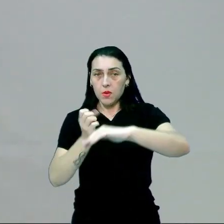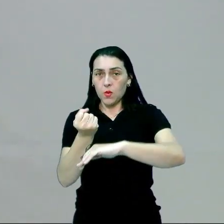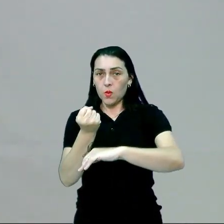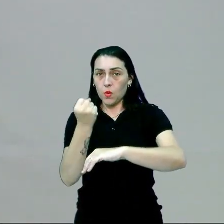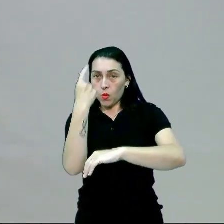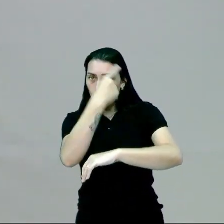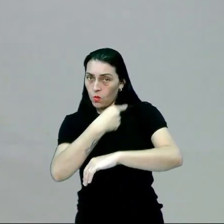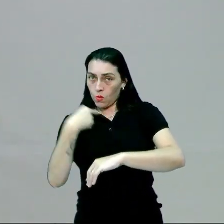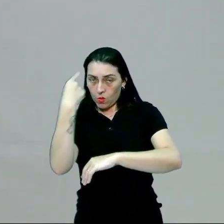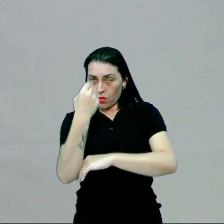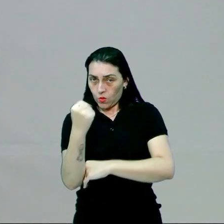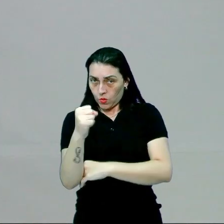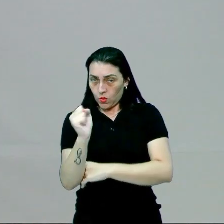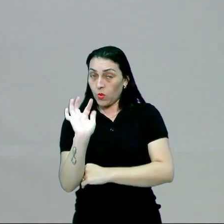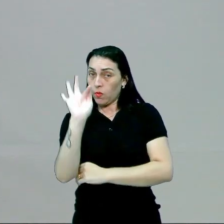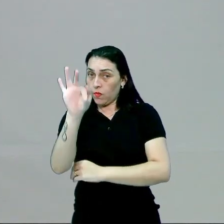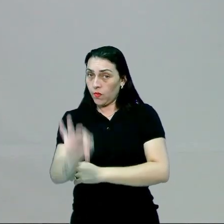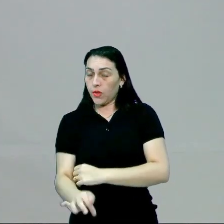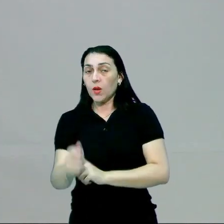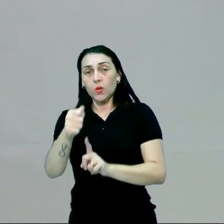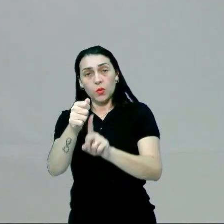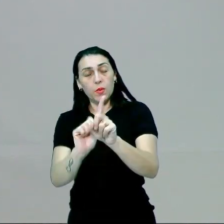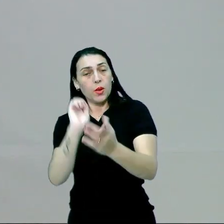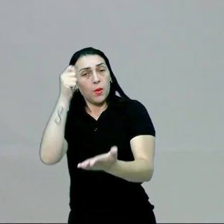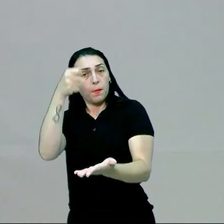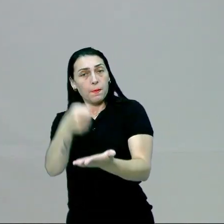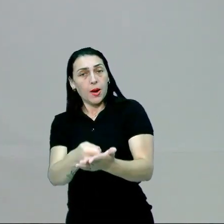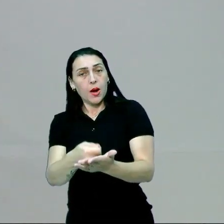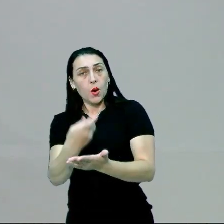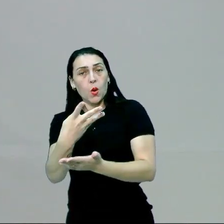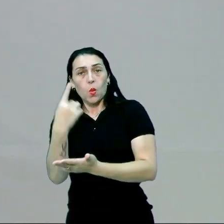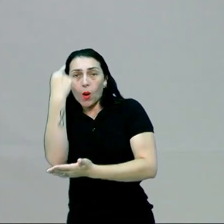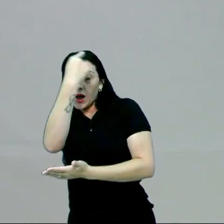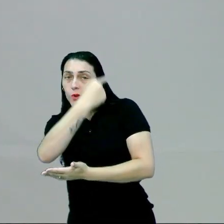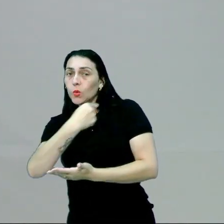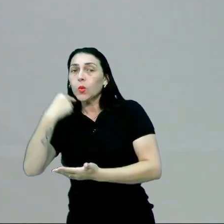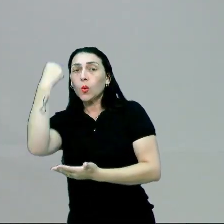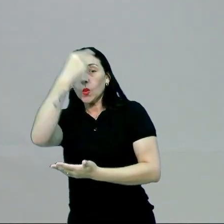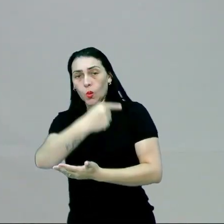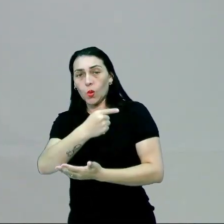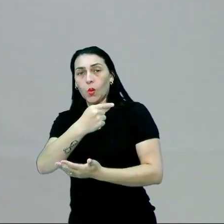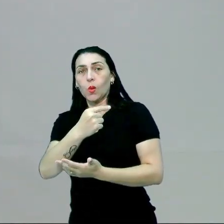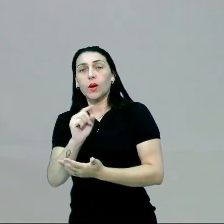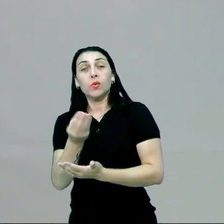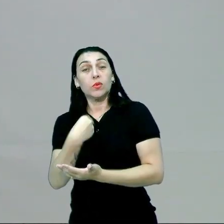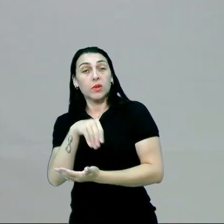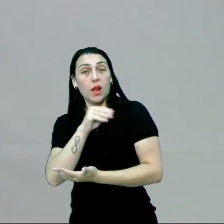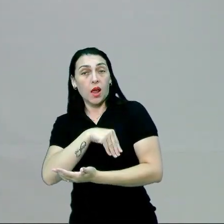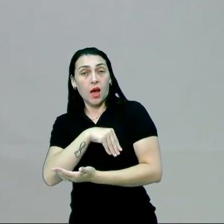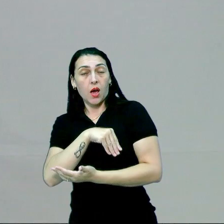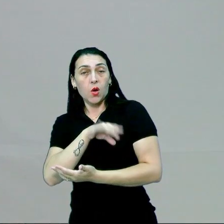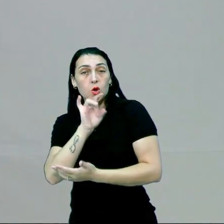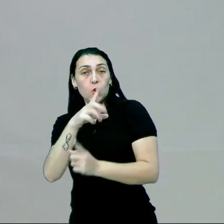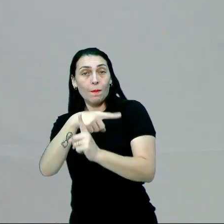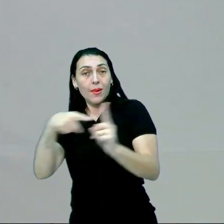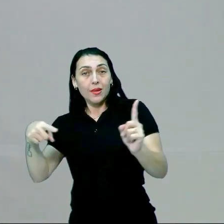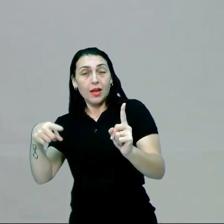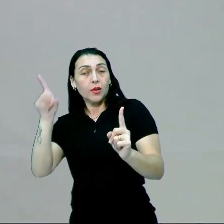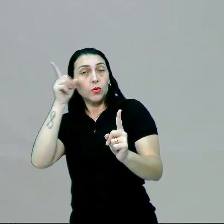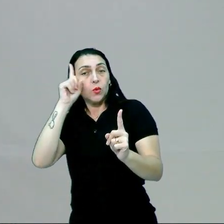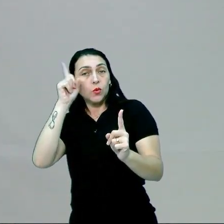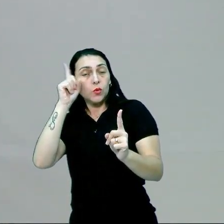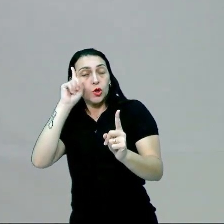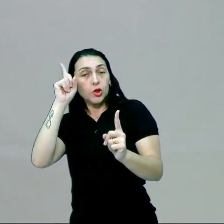8 horas, quando é no final do mês eu pago 4 horas para ele em forma de salário, 4 horas diárias. Né?